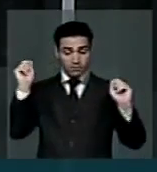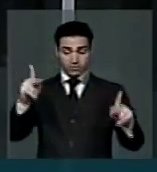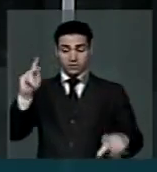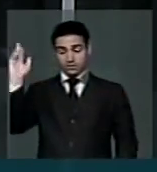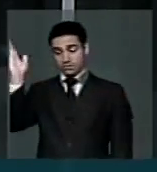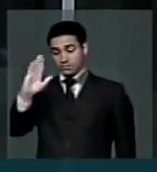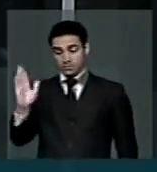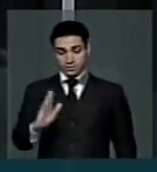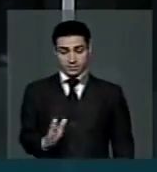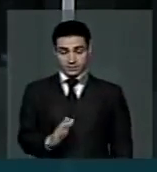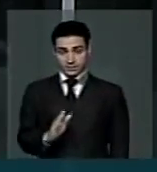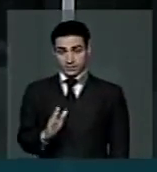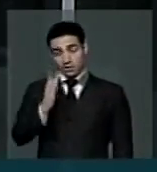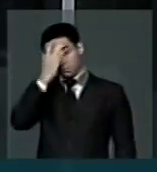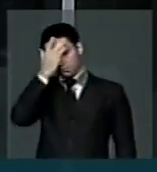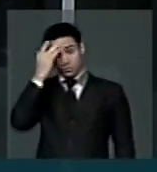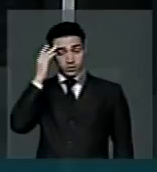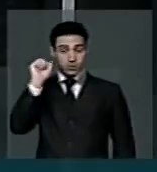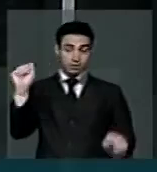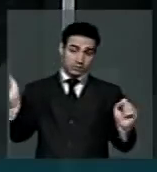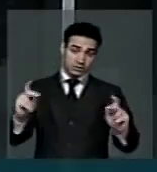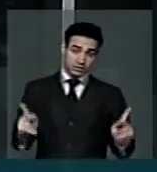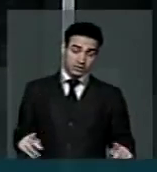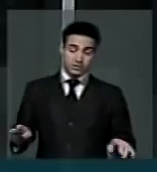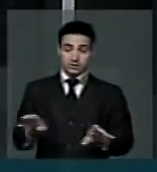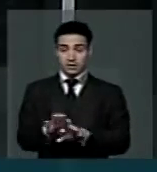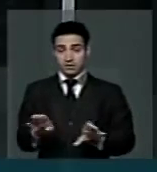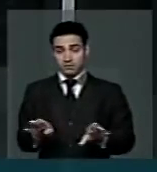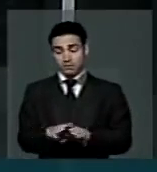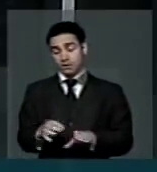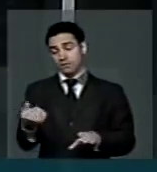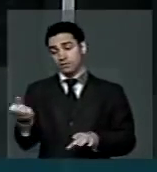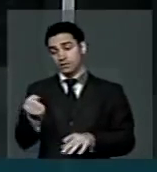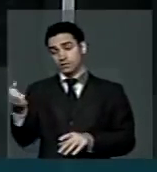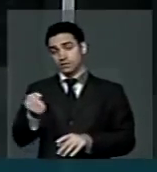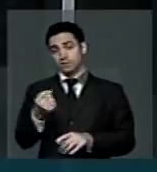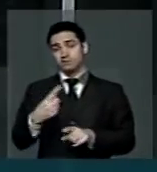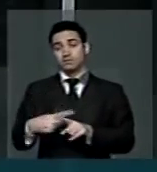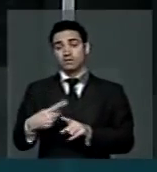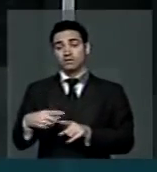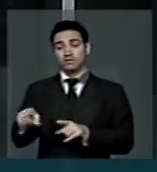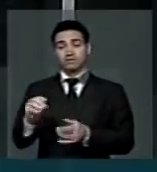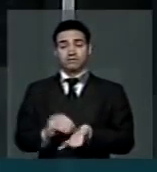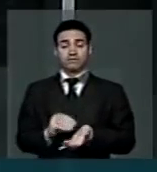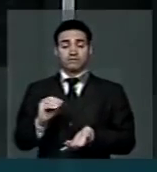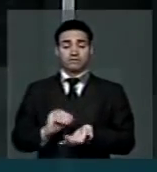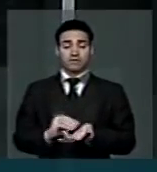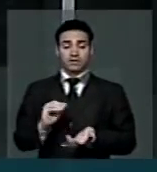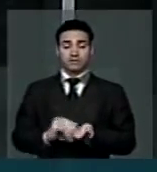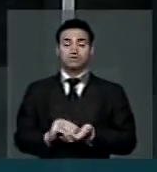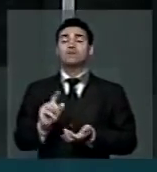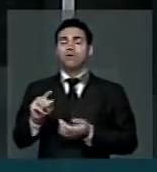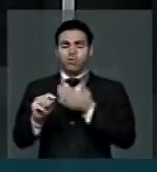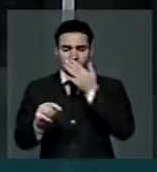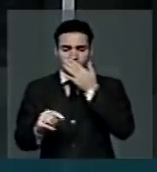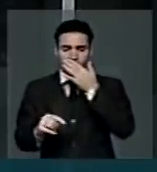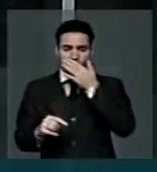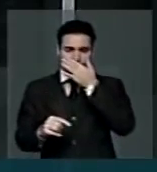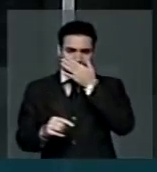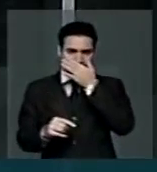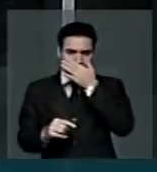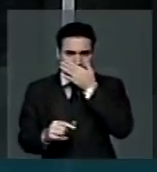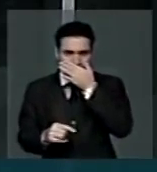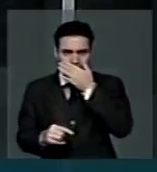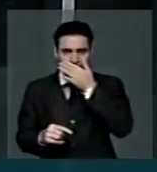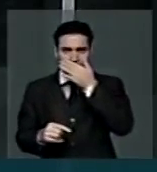brasileiros, aposentados e pensionistas, ante a falta da disposição generalizada que chegamos